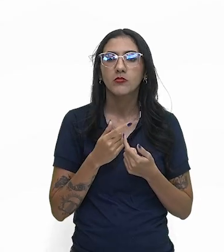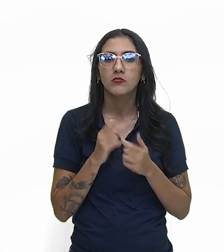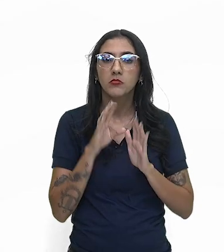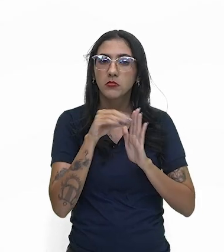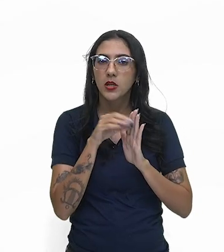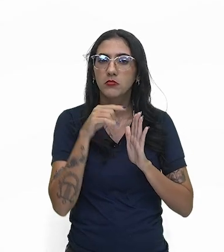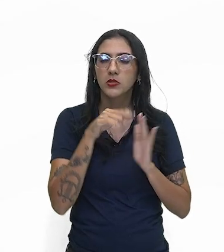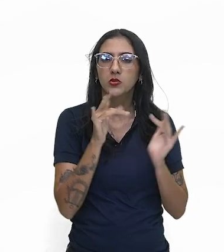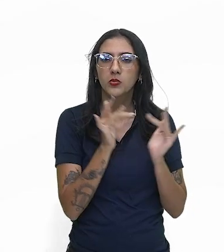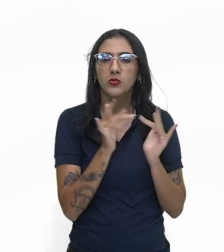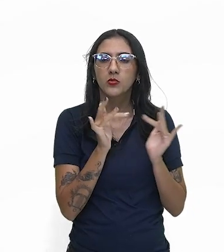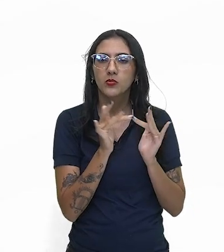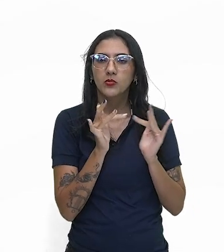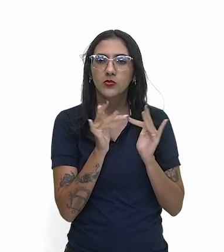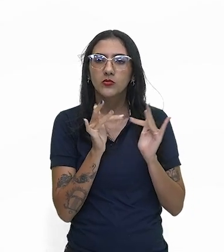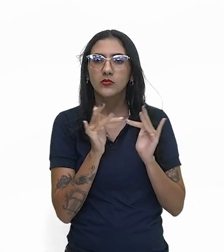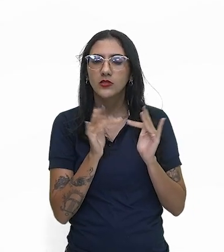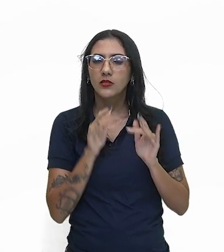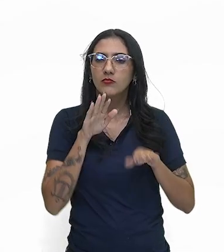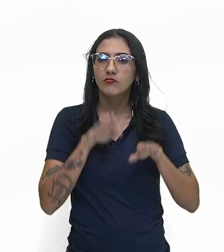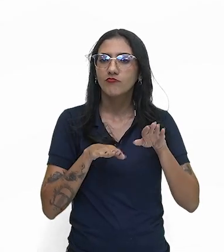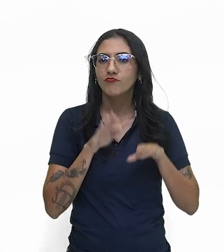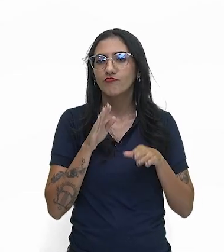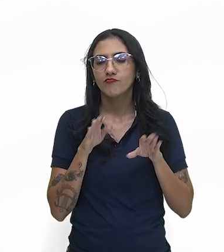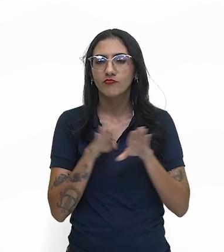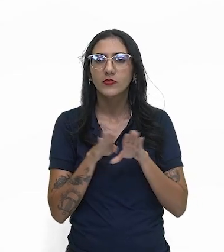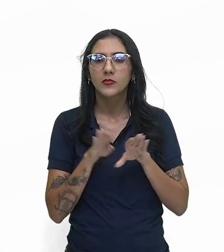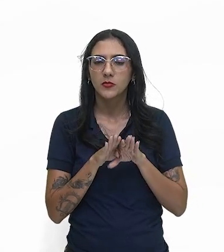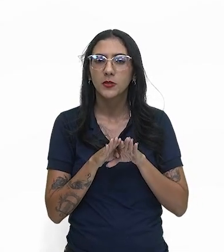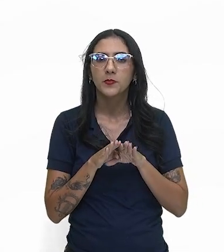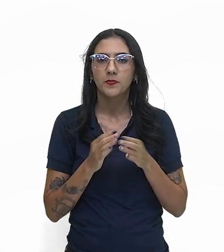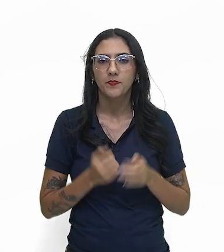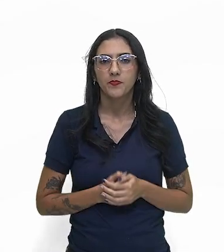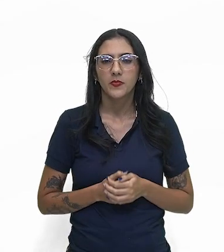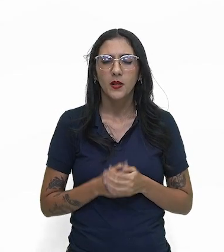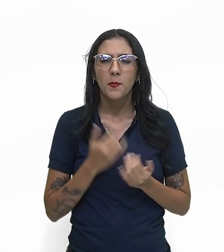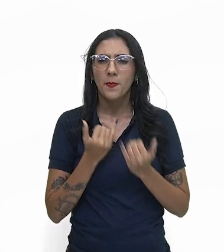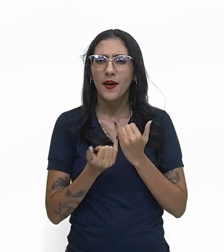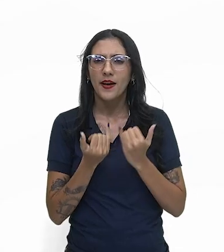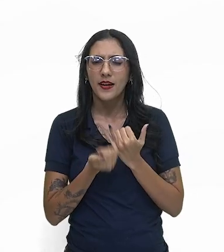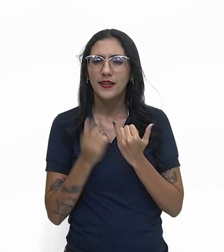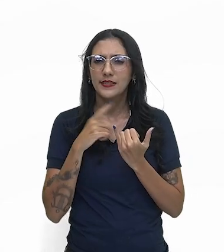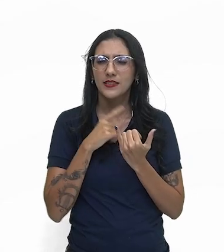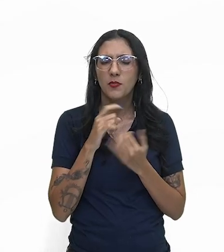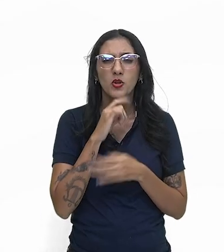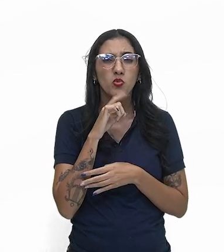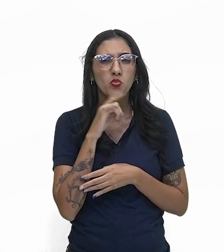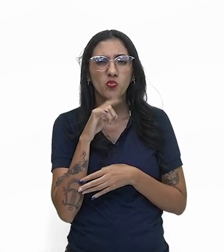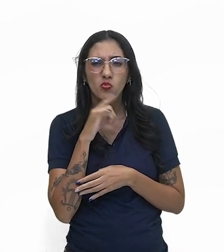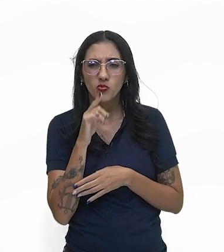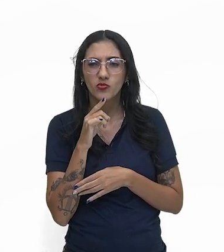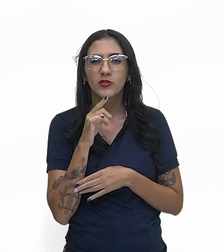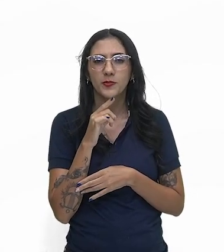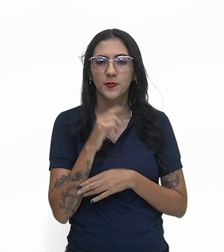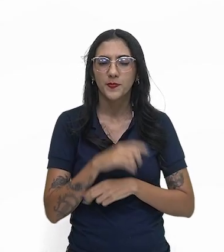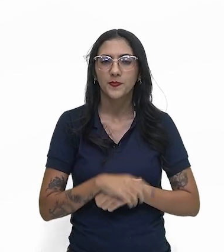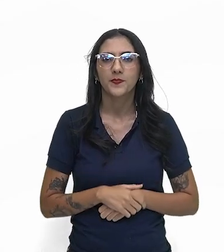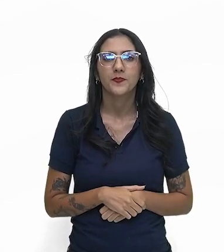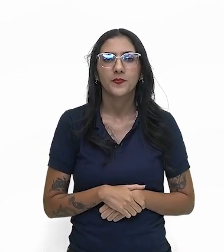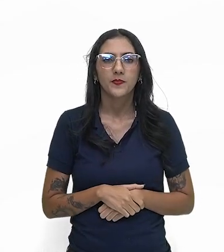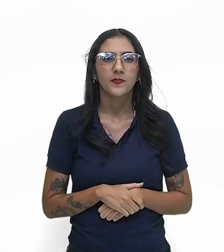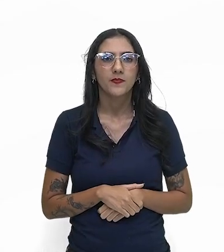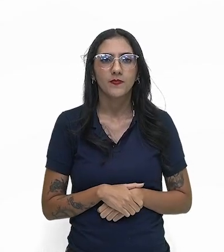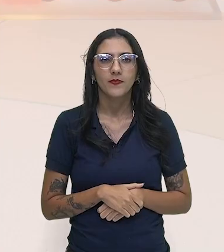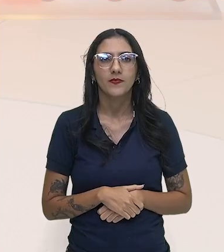aí, muitas vezes até de uma maneira bem profunda, como se fosse um mistério do universo e um mistério da existência, né?